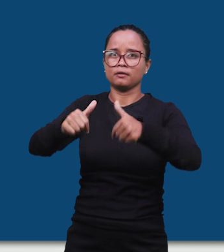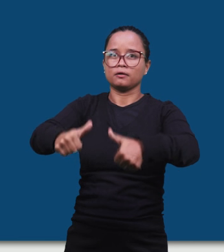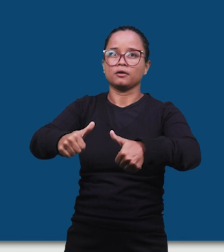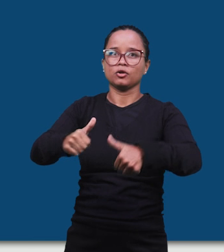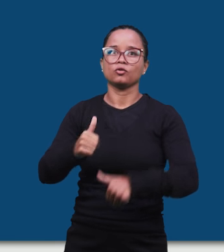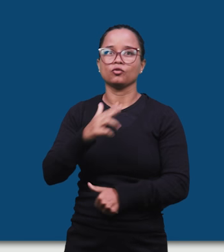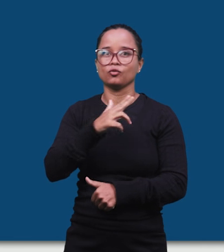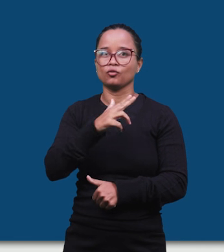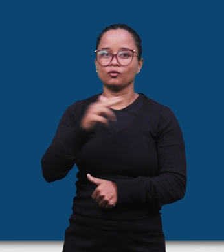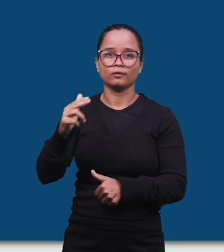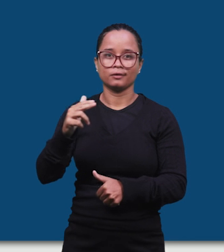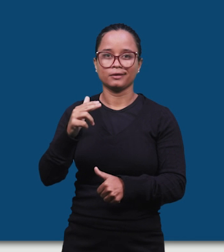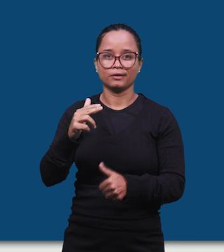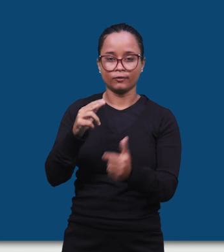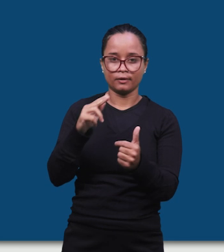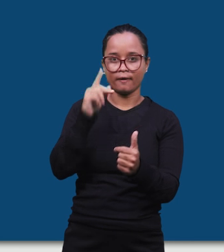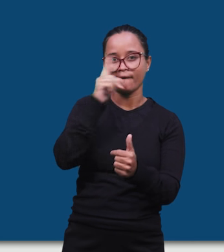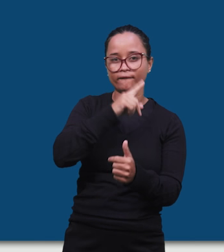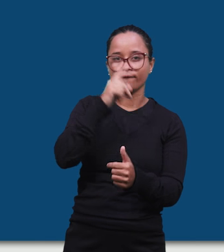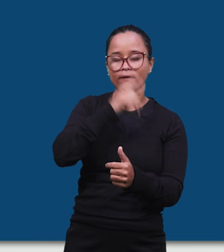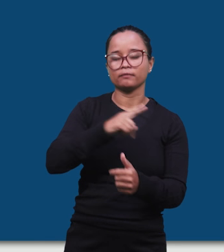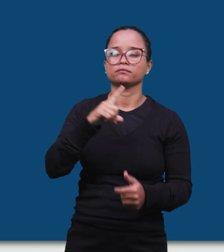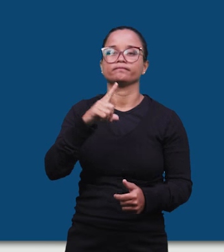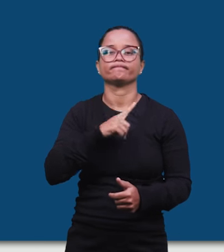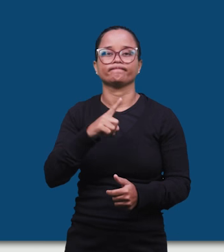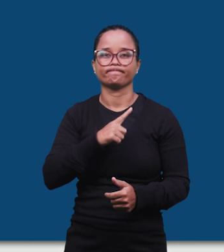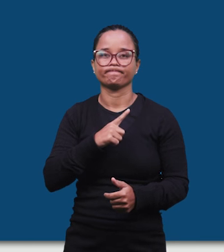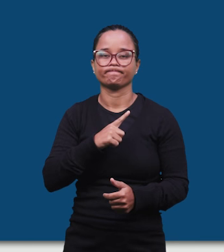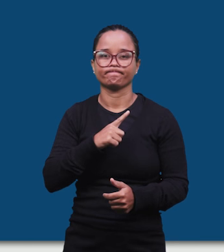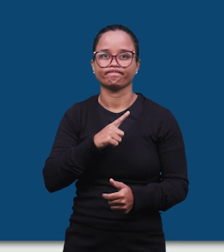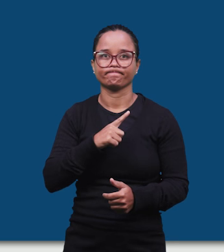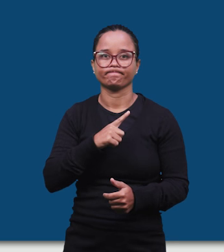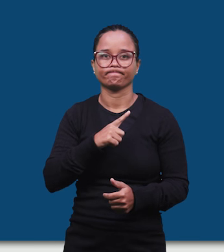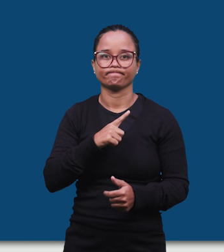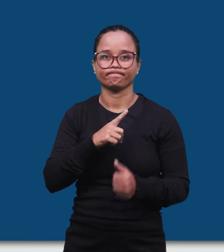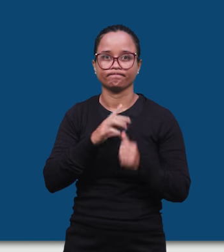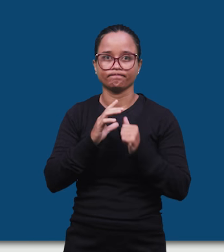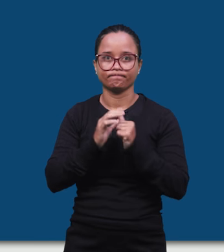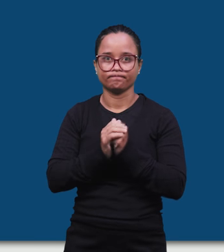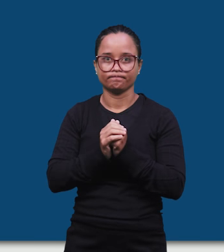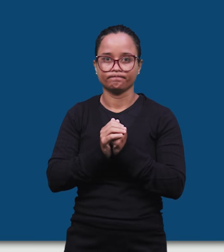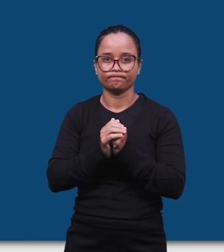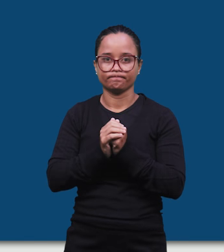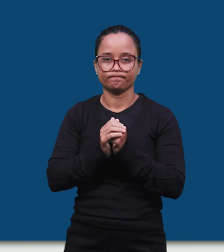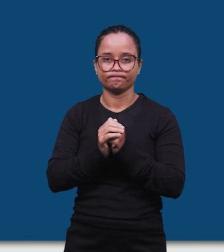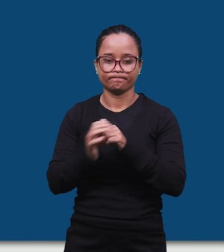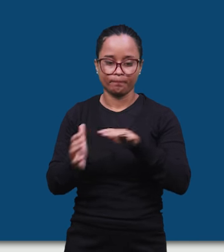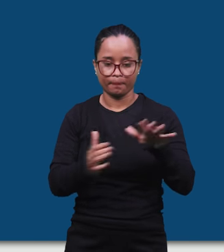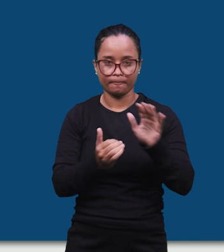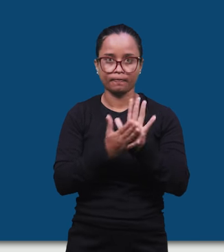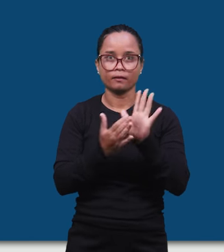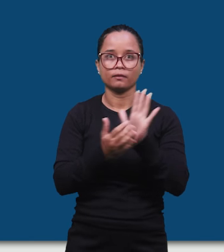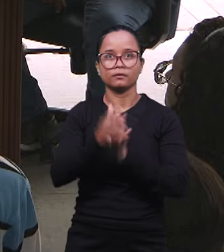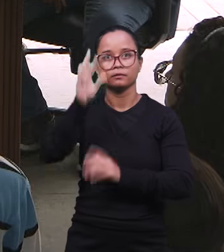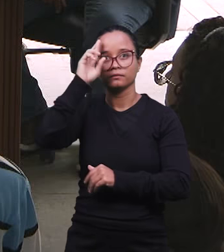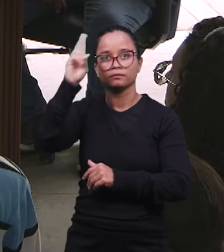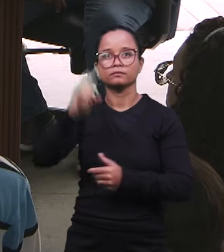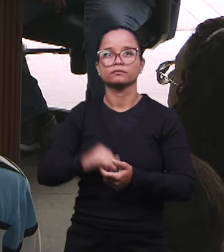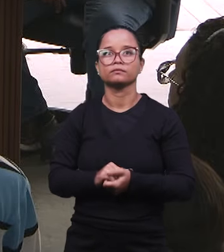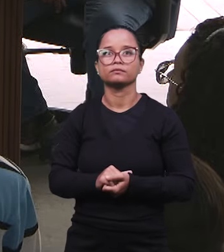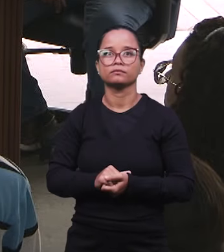isto, nunca jamais tropeçareis. Louvado seja o nome do Senhor. O de cruz se